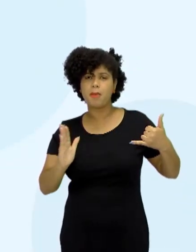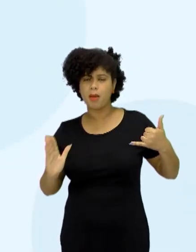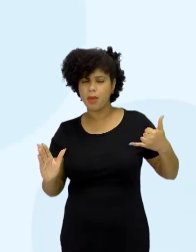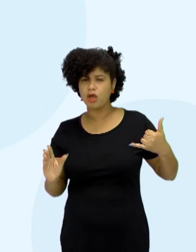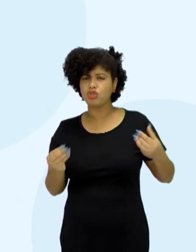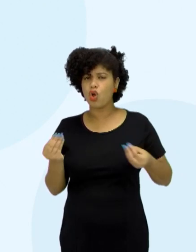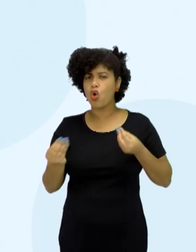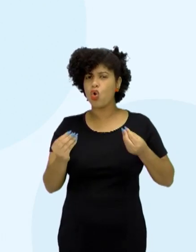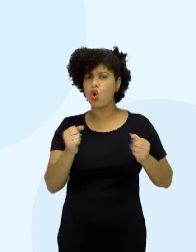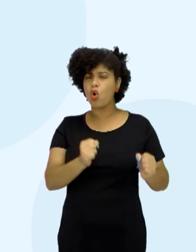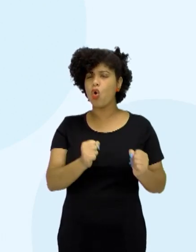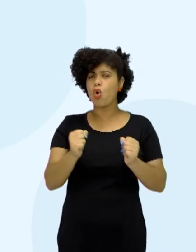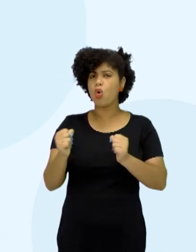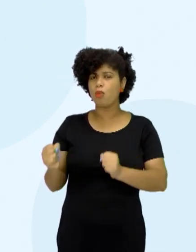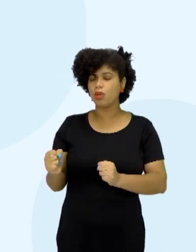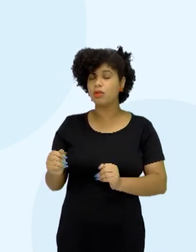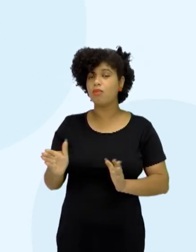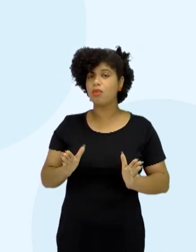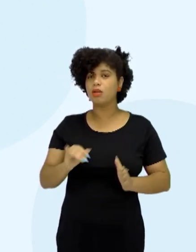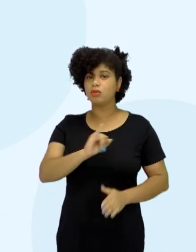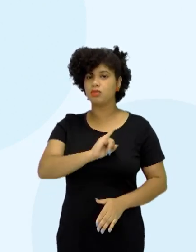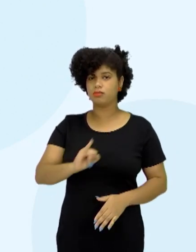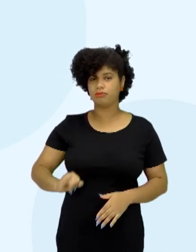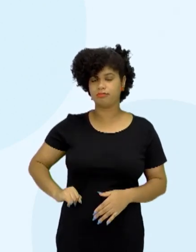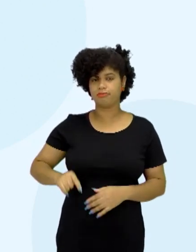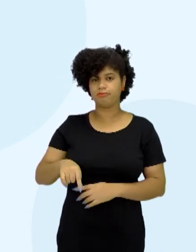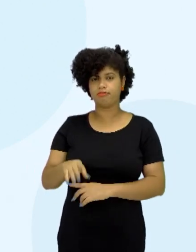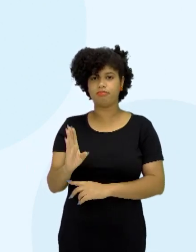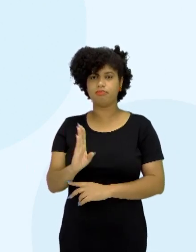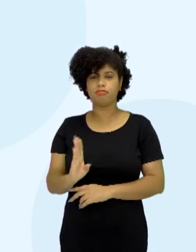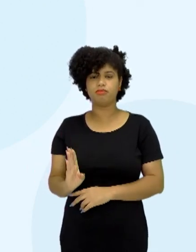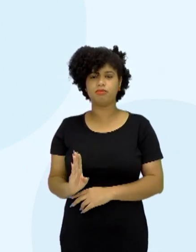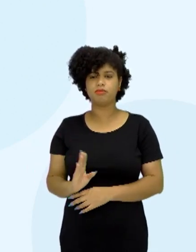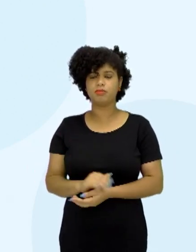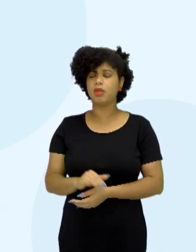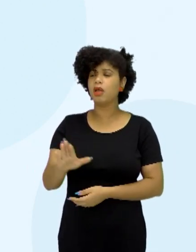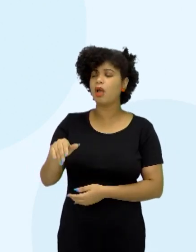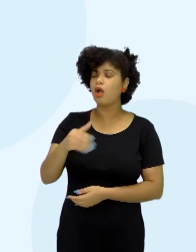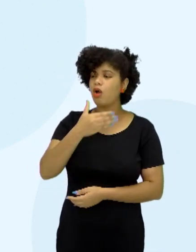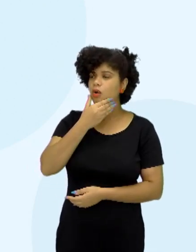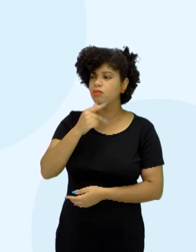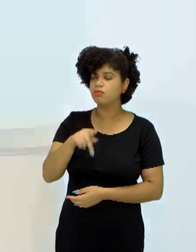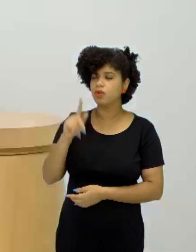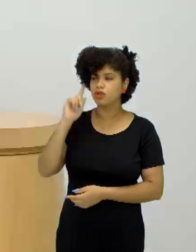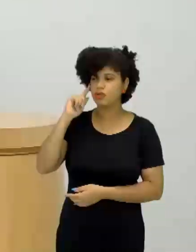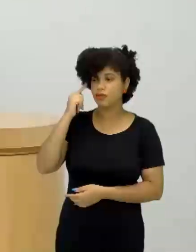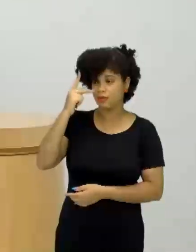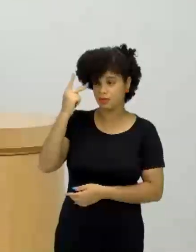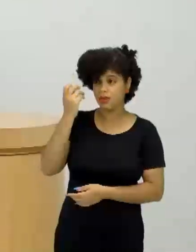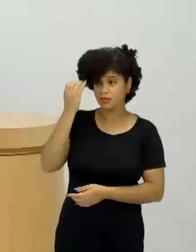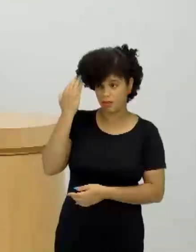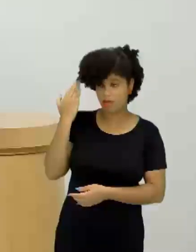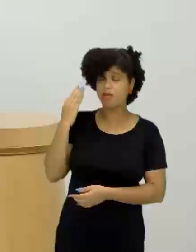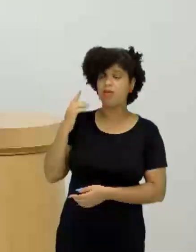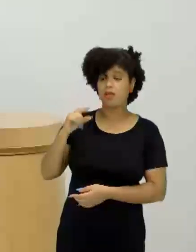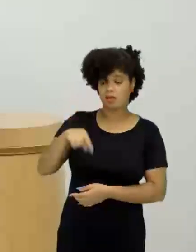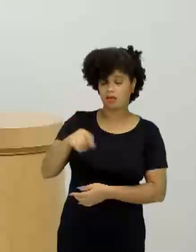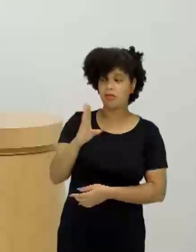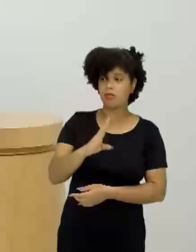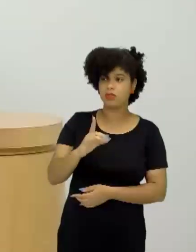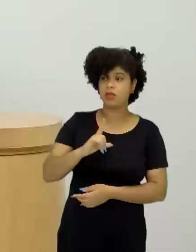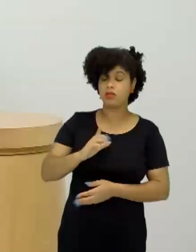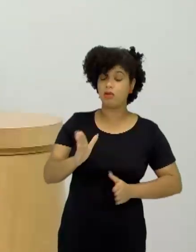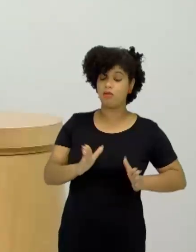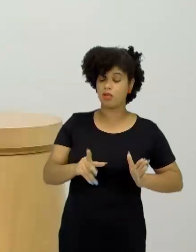do Império do Brasil. Giba, tem muita gente que esquece, né, que o Brasil teve um período